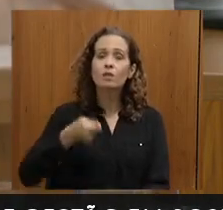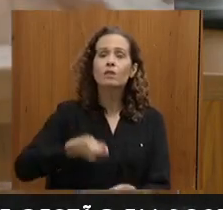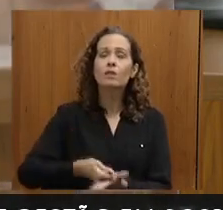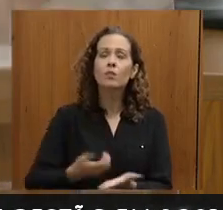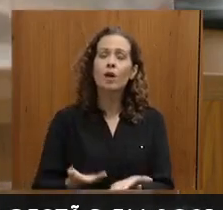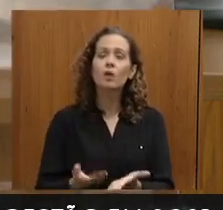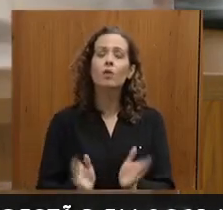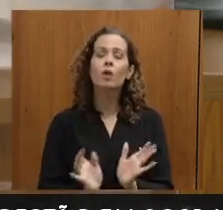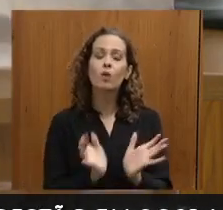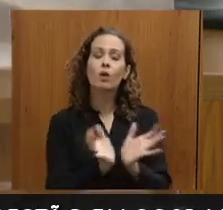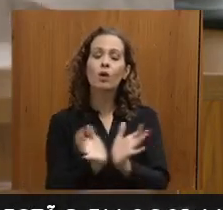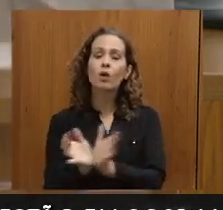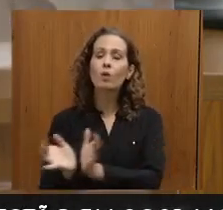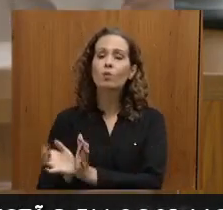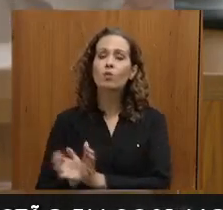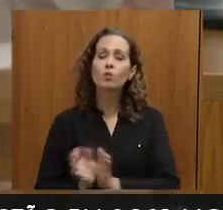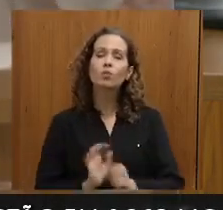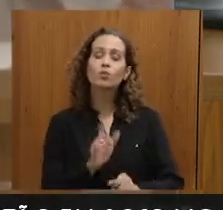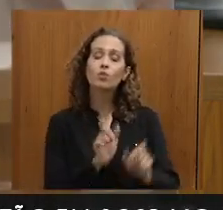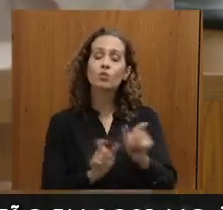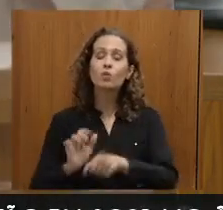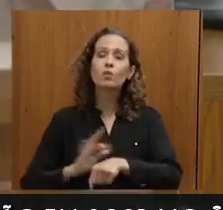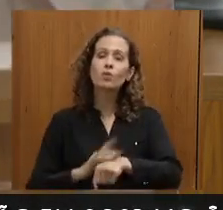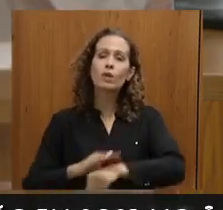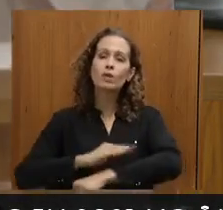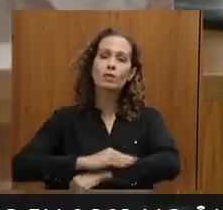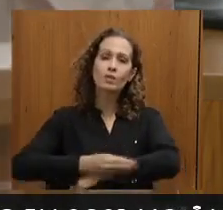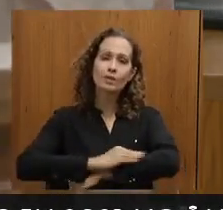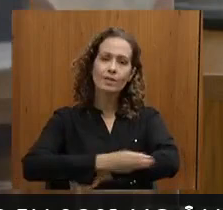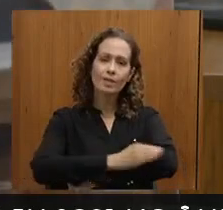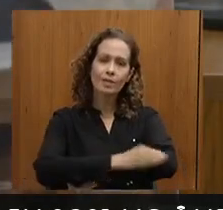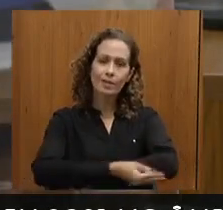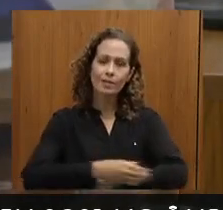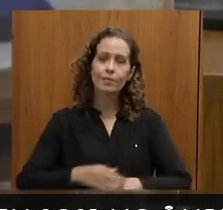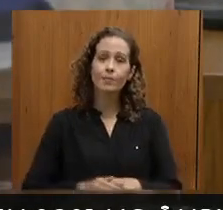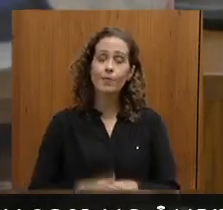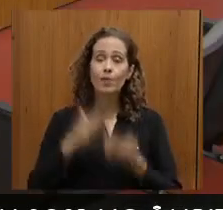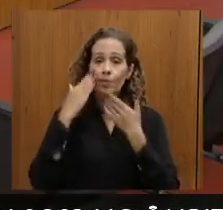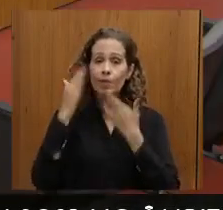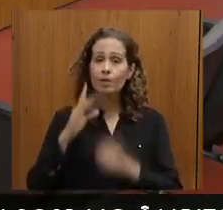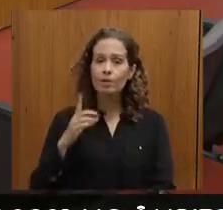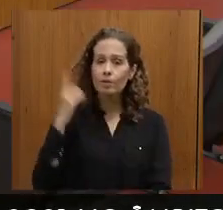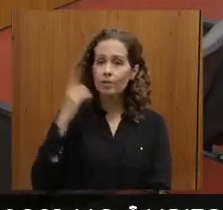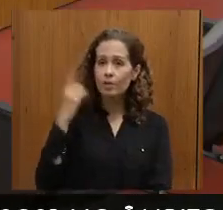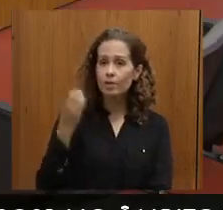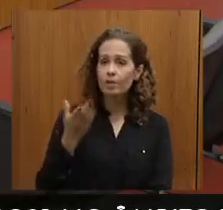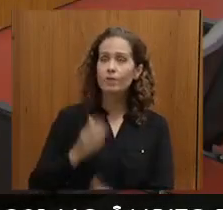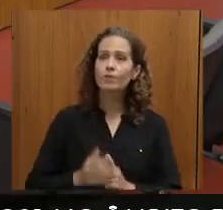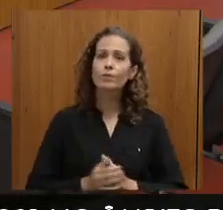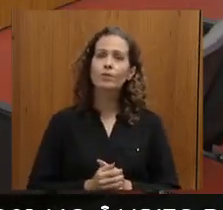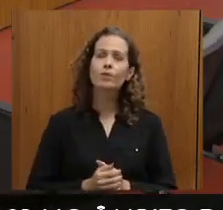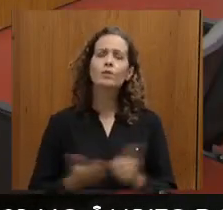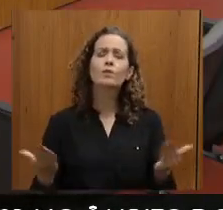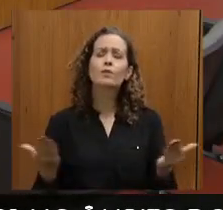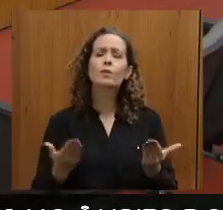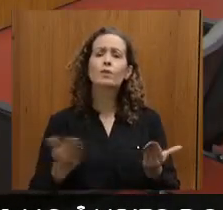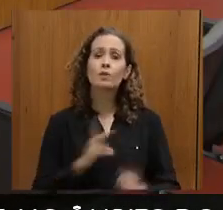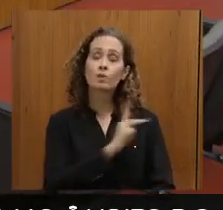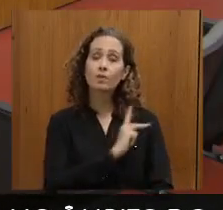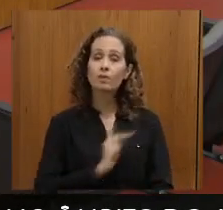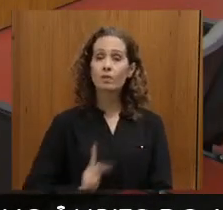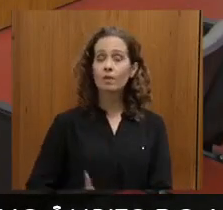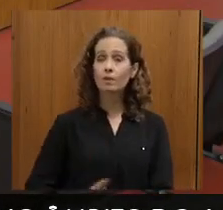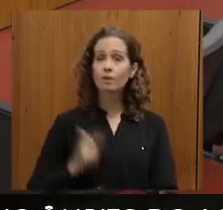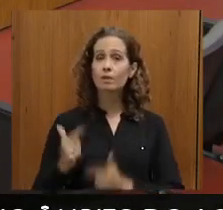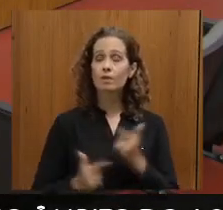rancenianos, conforme a legislação estadual. Obrigada, deputado. Vou passar agora à presidência